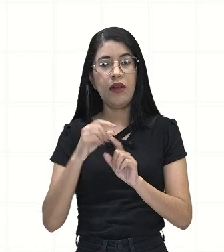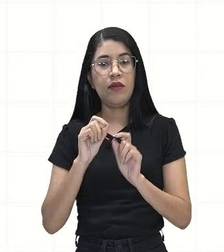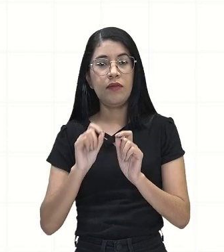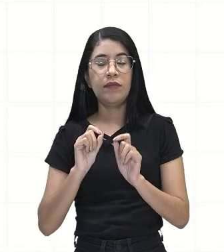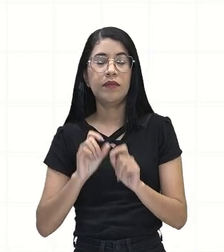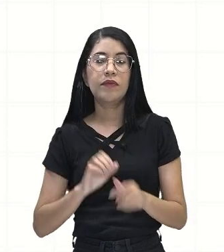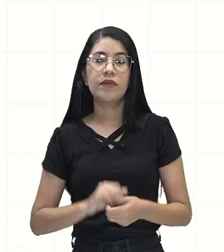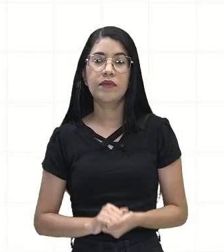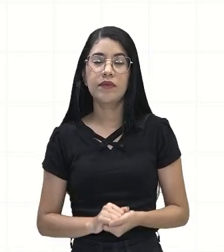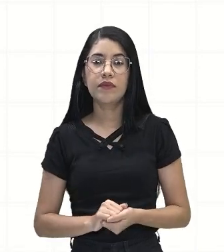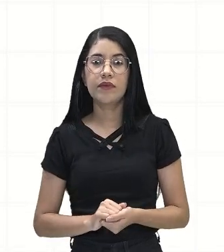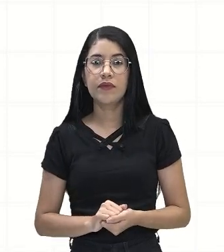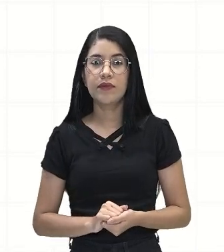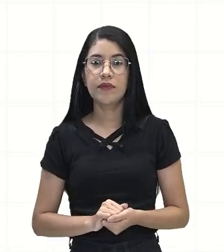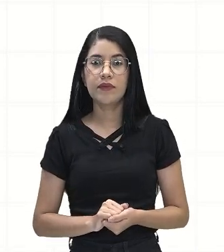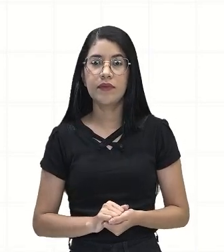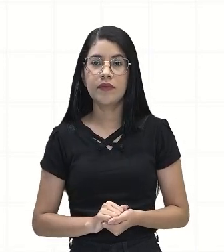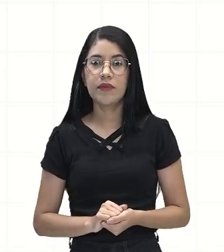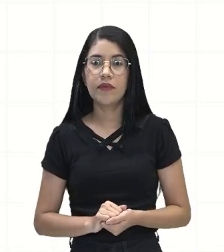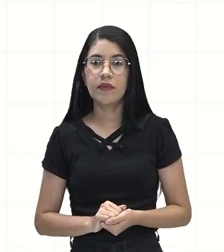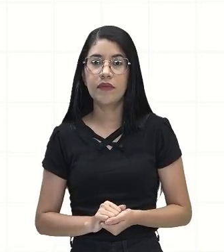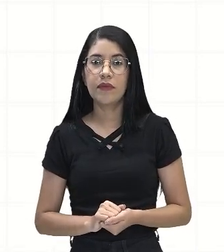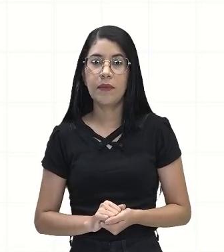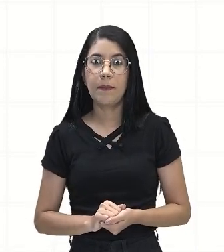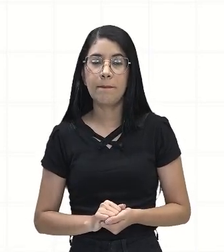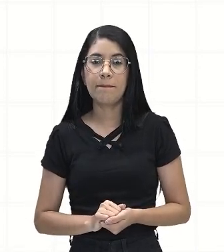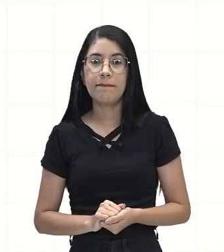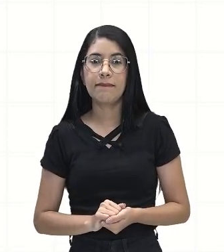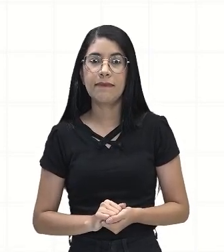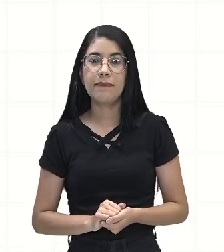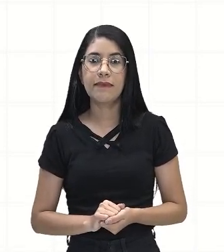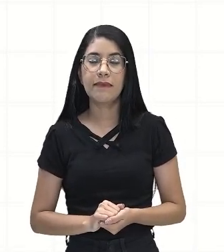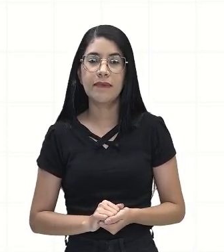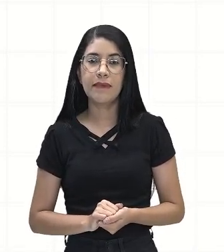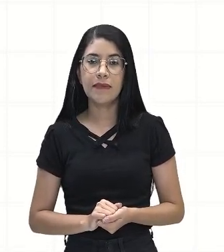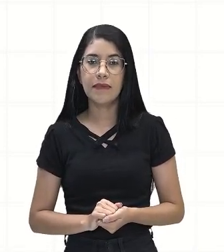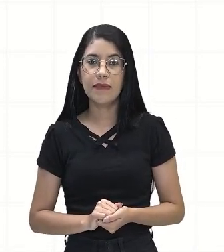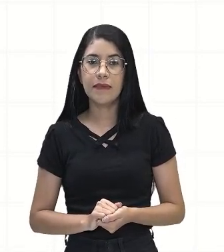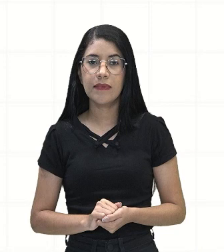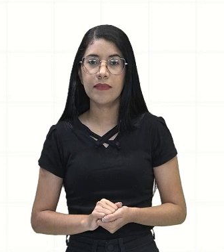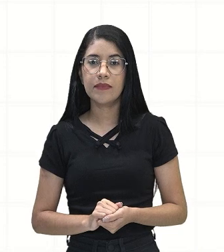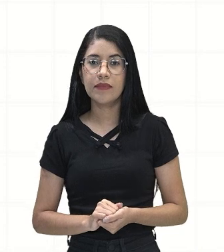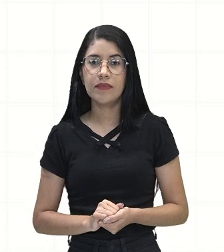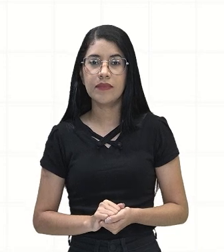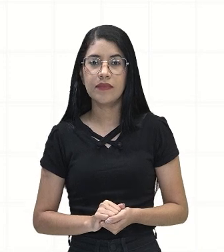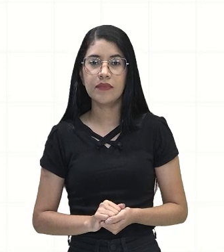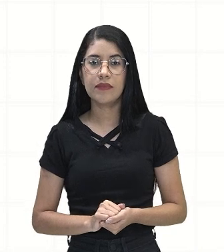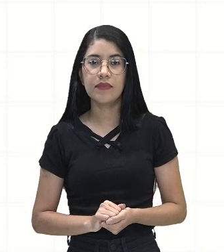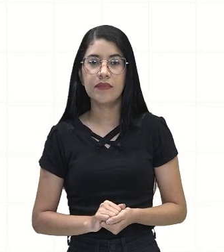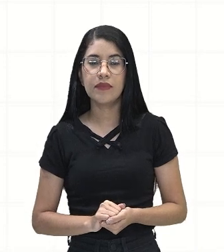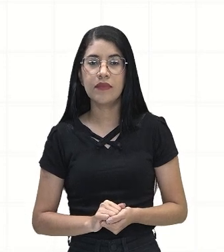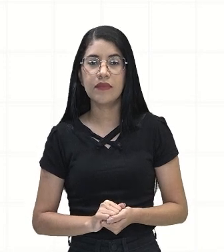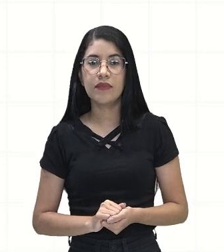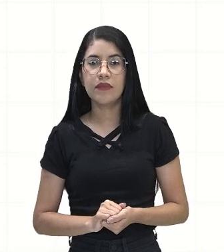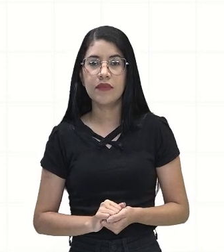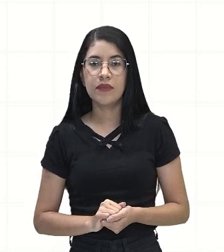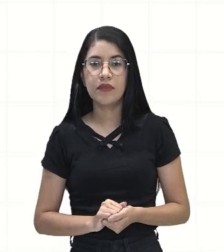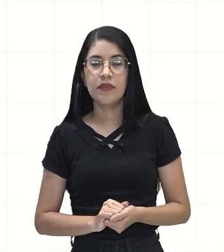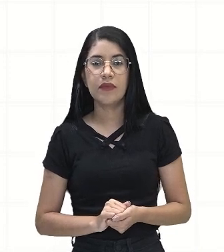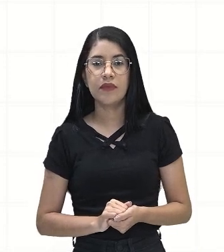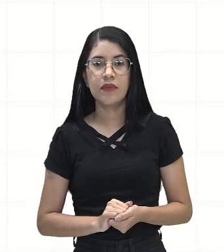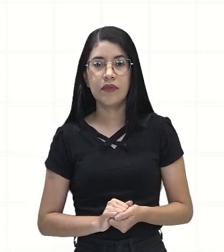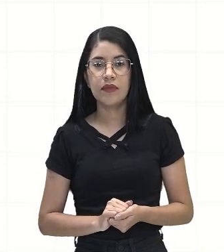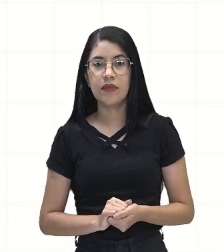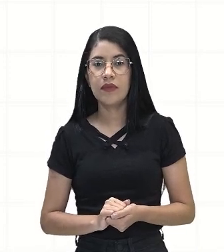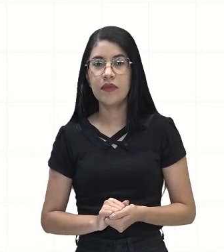medida de um cateto, vamos até grifar aqui para ficar bem bonitinho. Então, o quadrado da medida de um